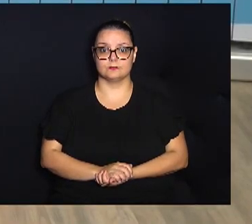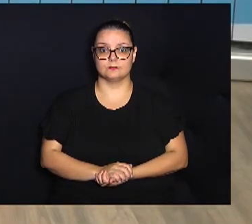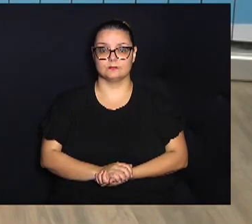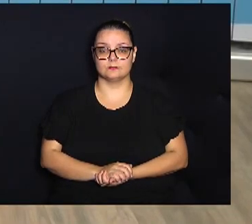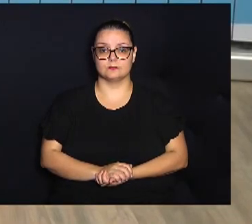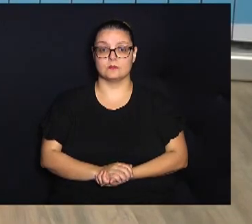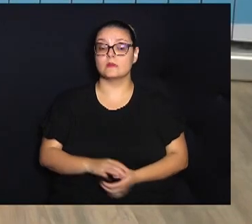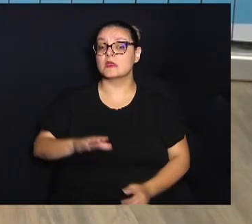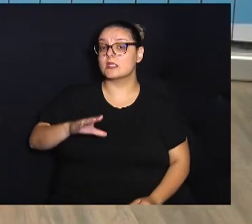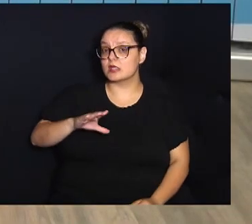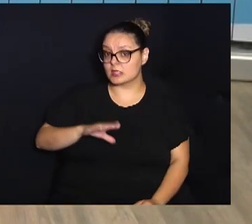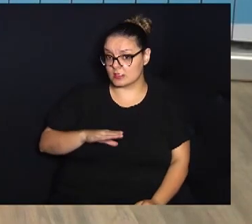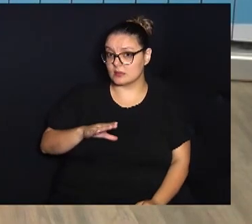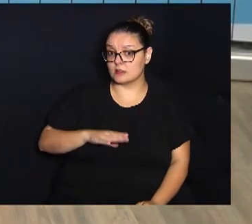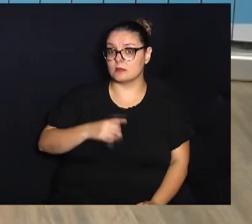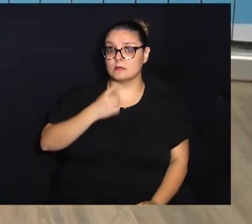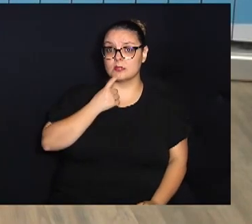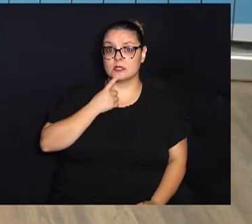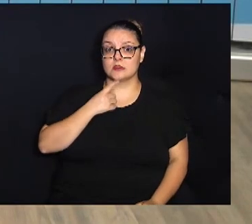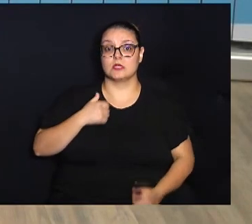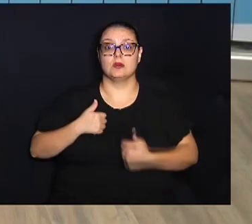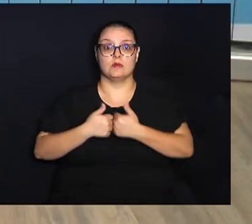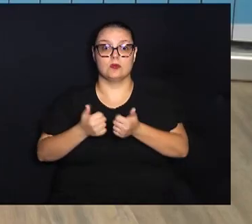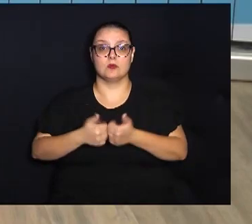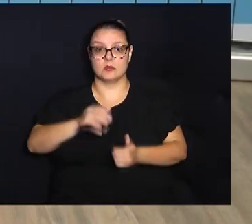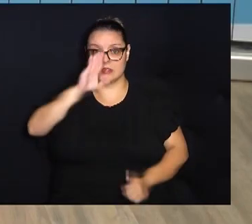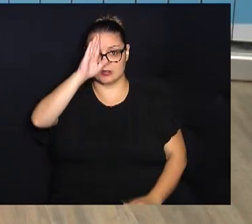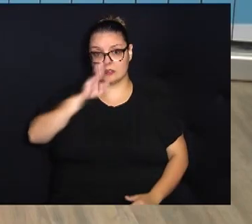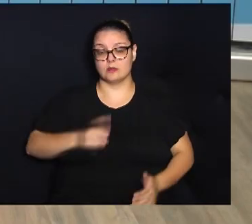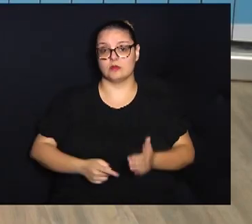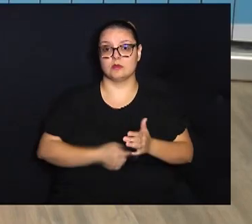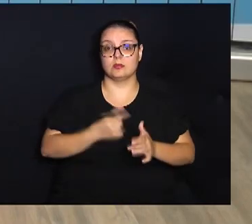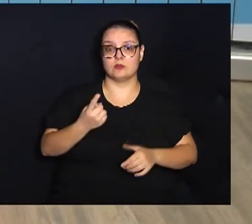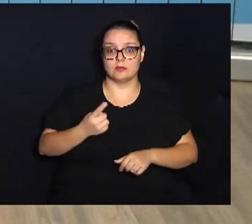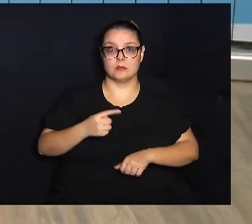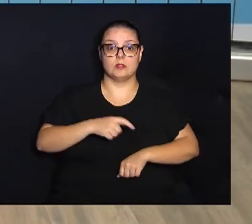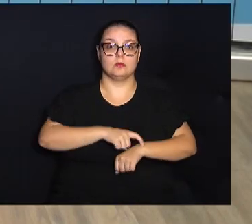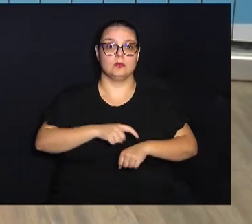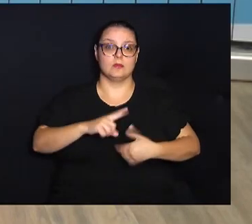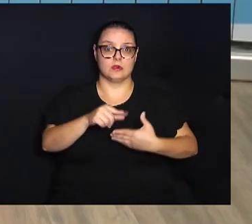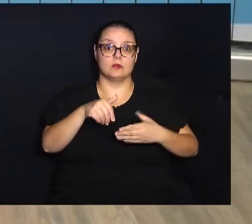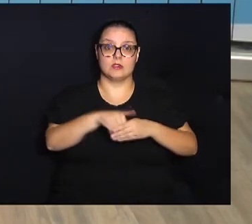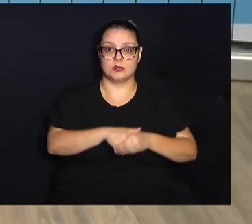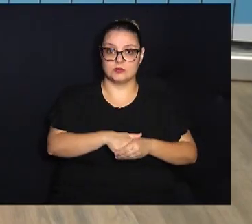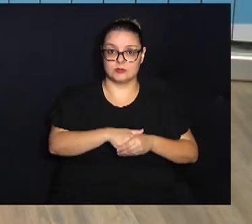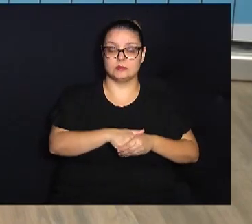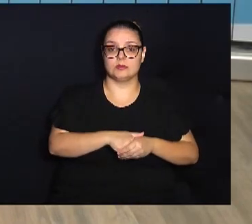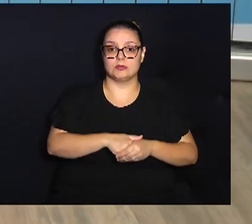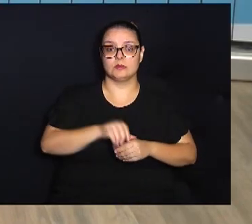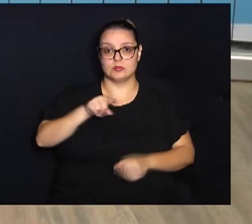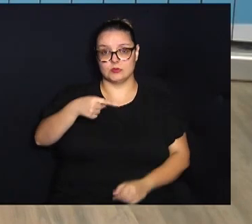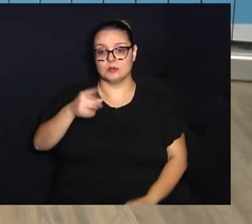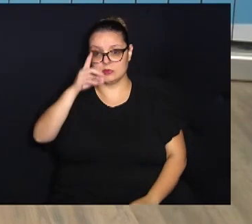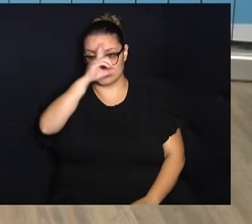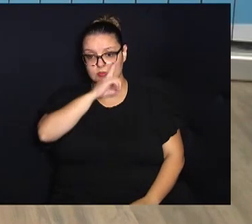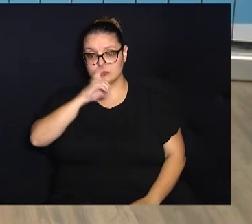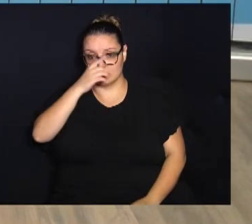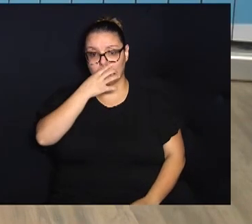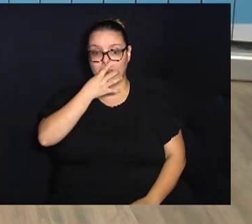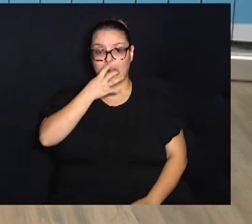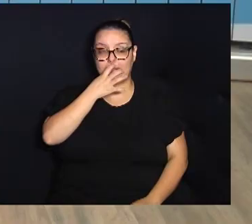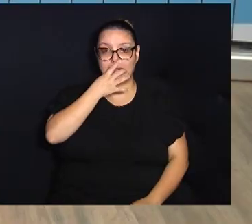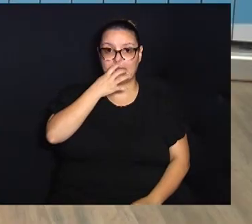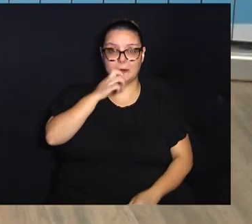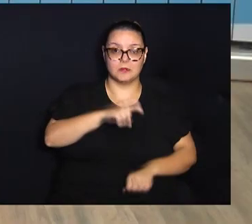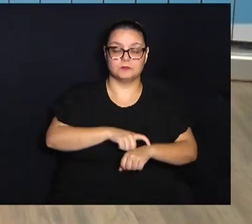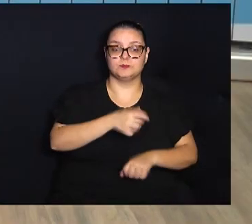Olha, Campinas terá ônibus gratuito no primeiro turno das eleições, que será realizada no próximo domingo. A medida vale para o período